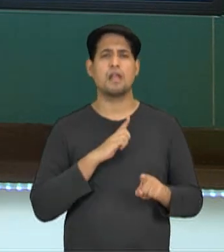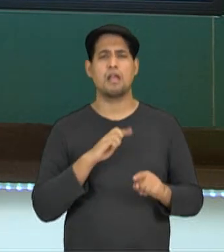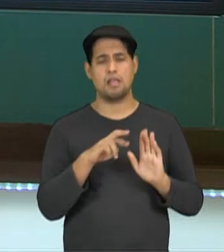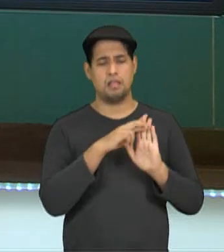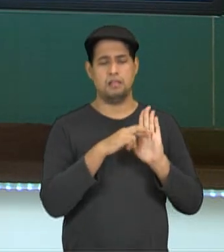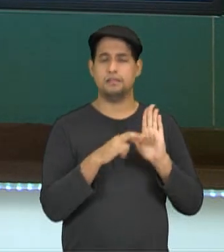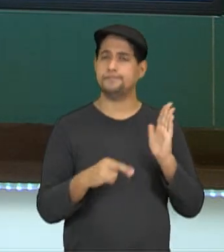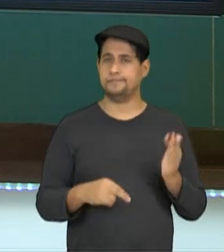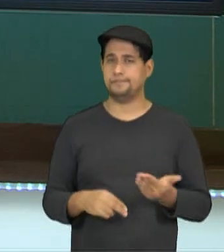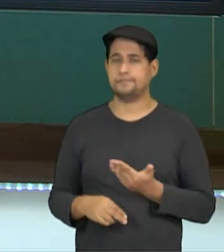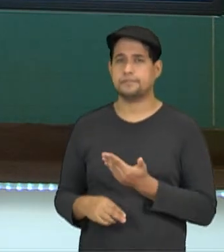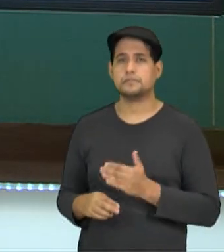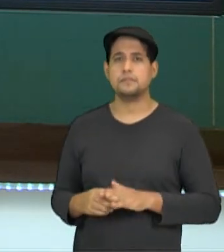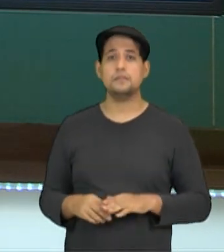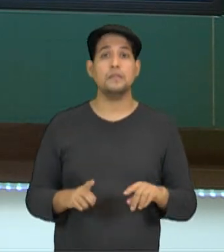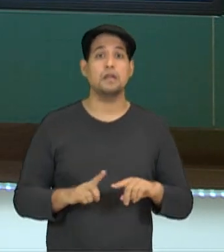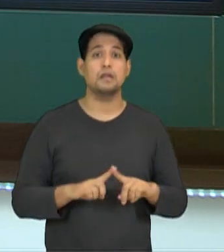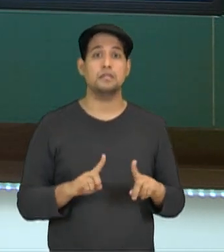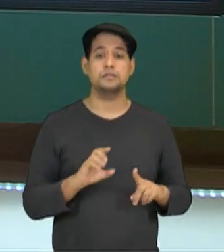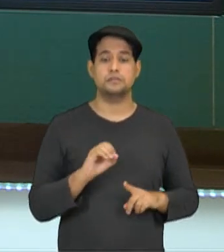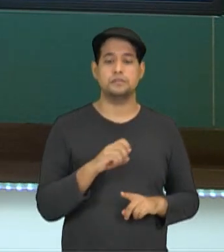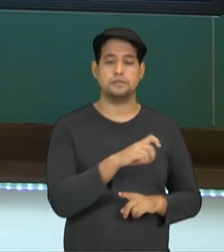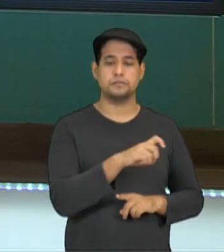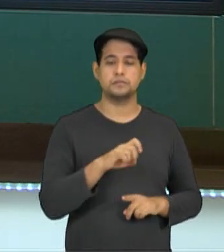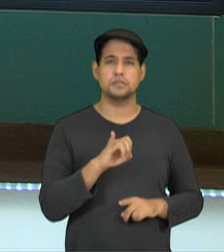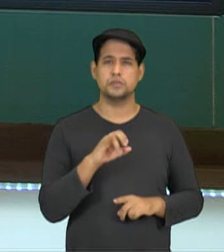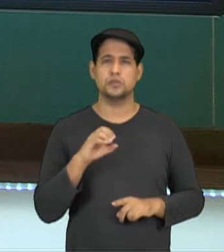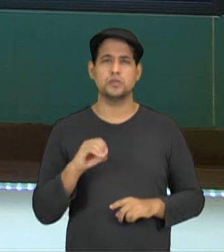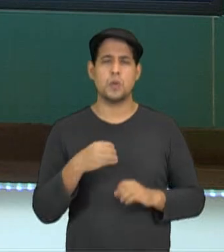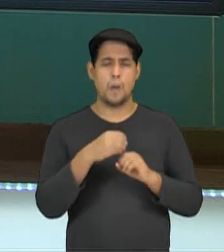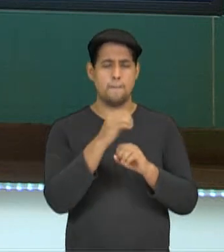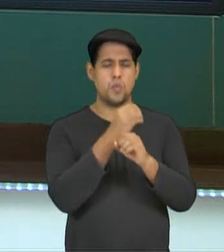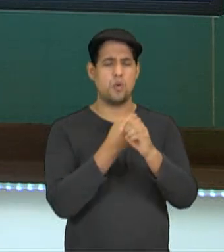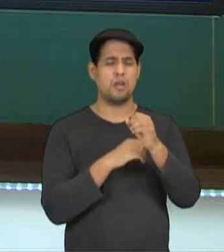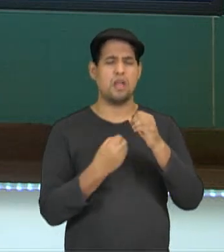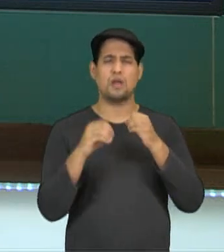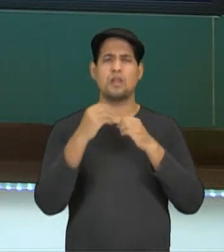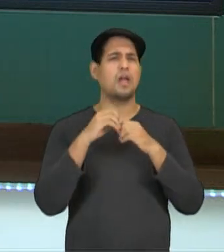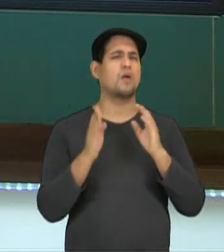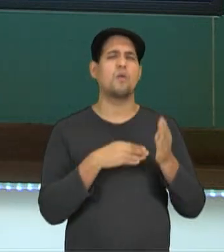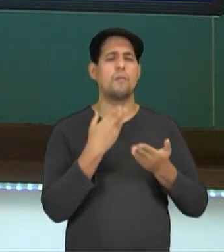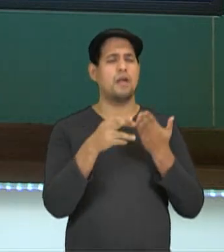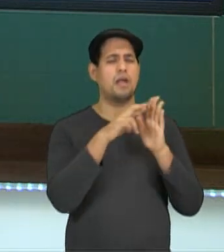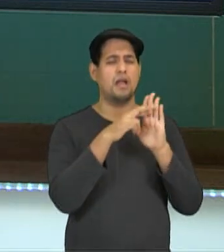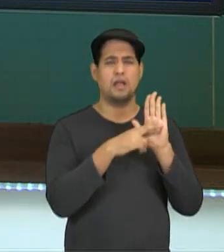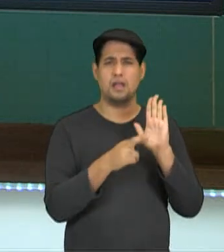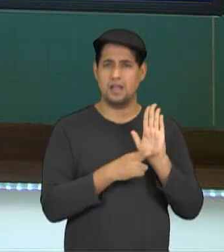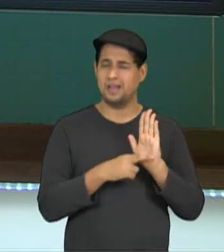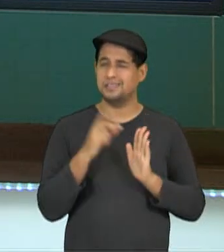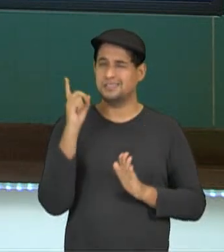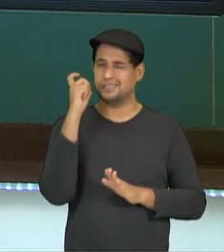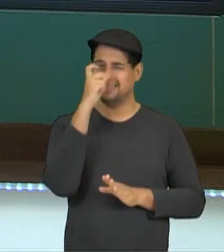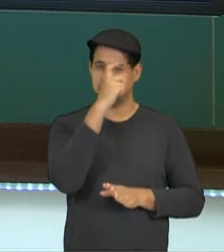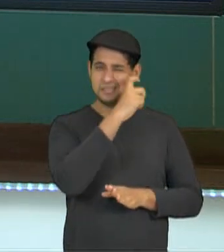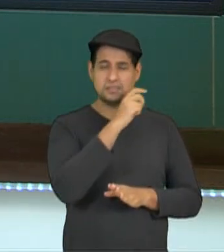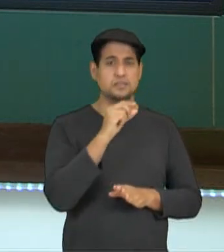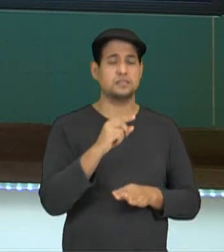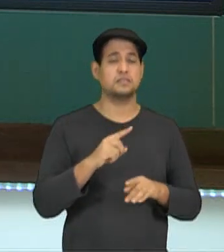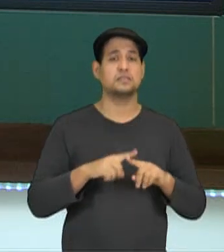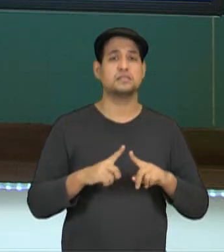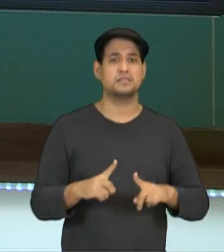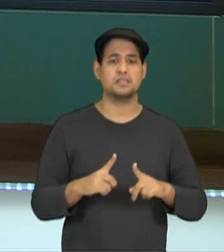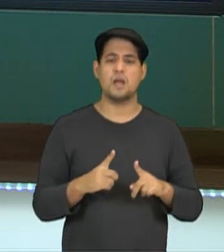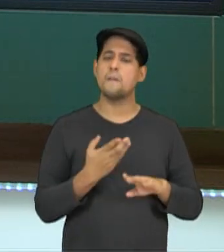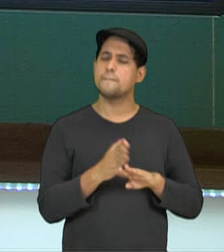regra é essa. Para óxidos moleculares, como é que é a regra final? É um pouquinho mais complicado, mas nada que